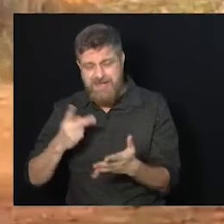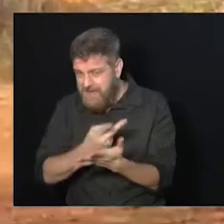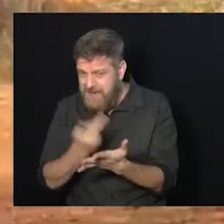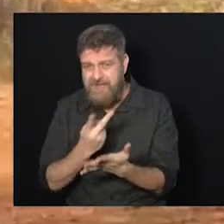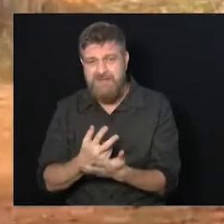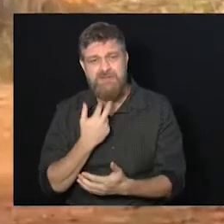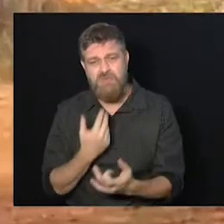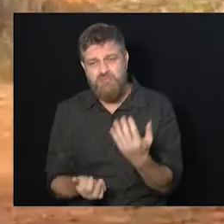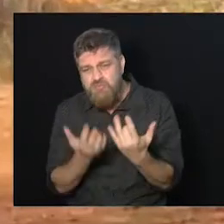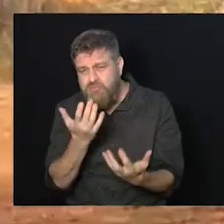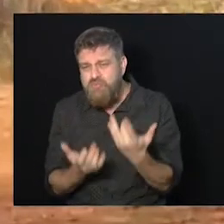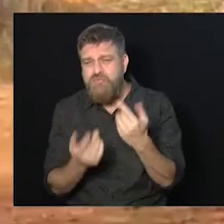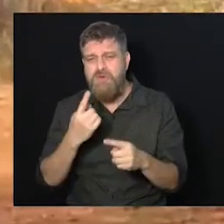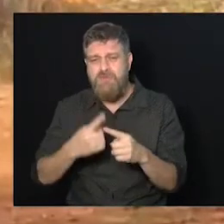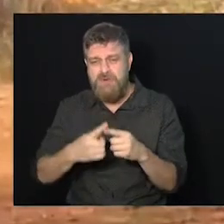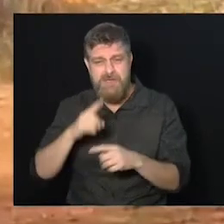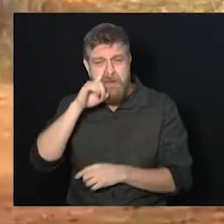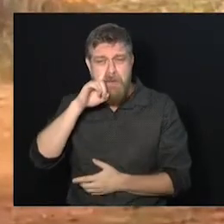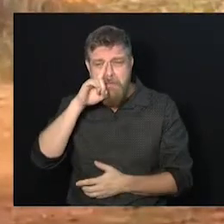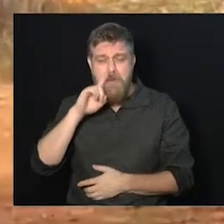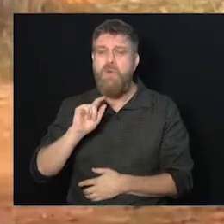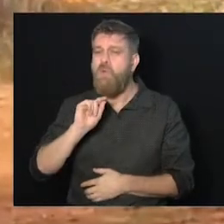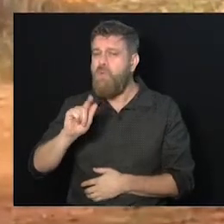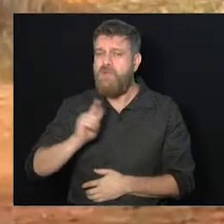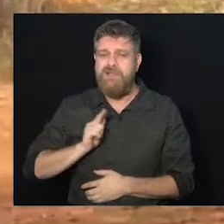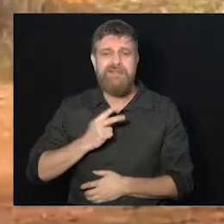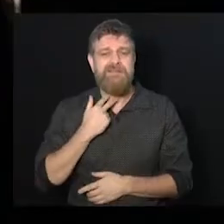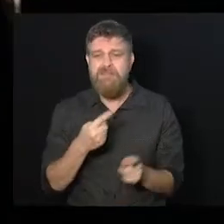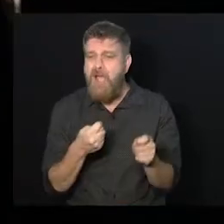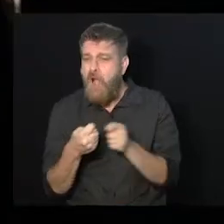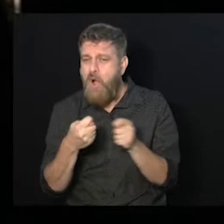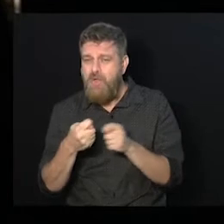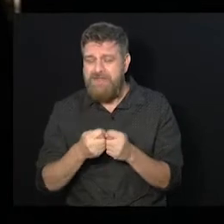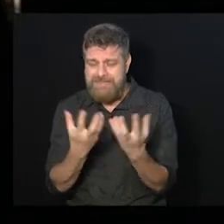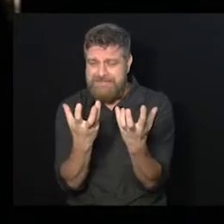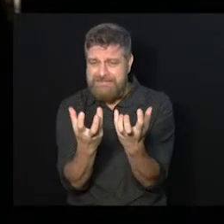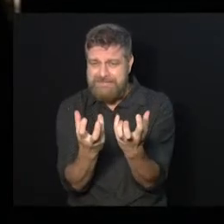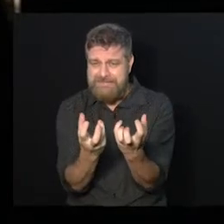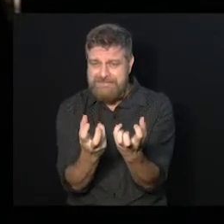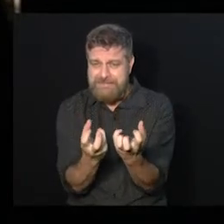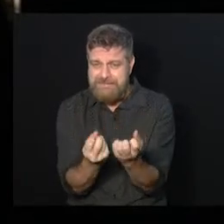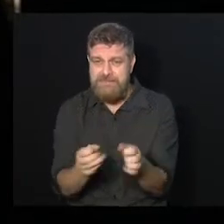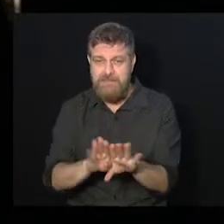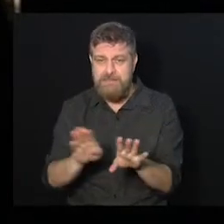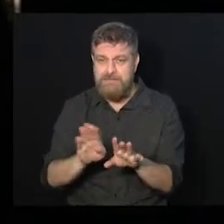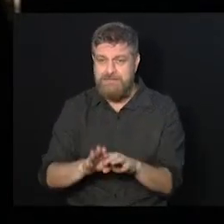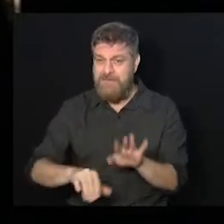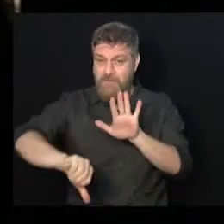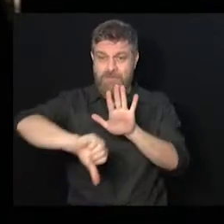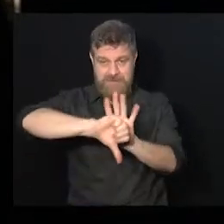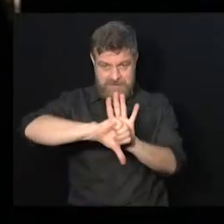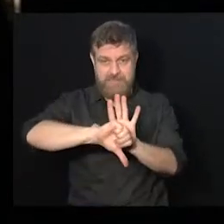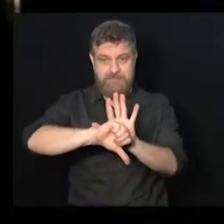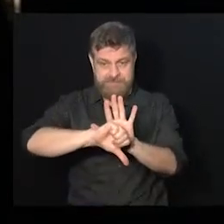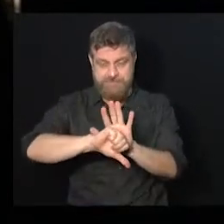em decorrência do risco de descontrole decorrente da seca. Sua utilização criminosa